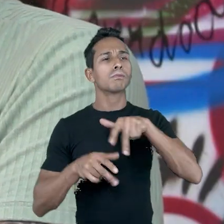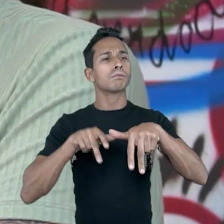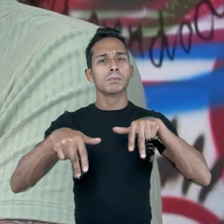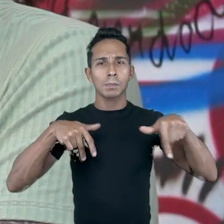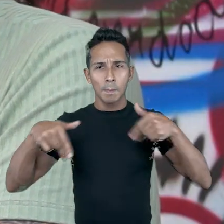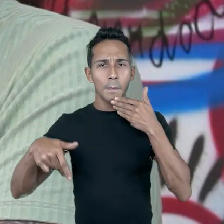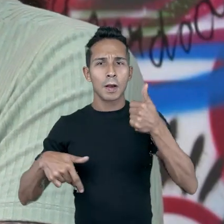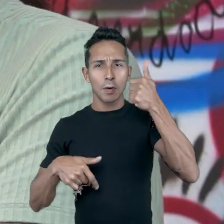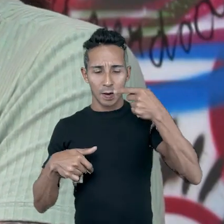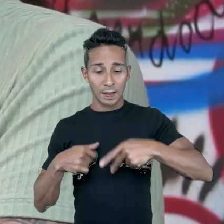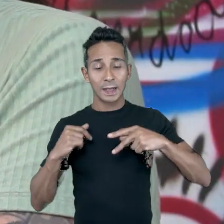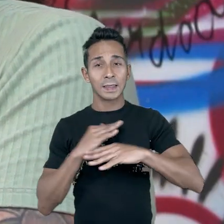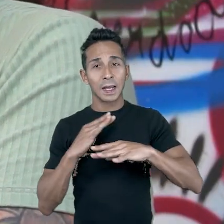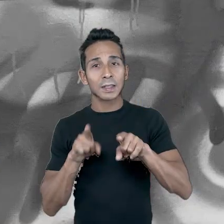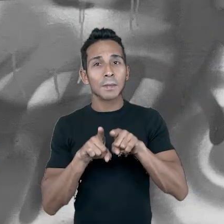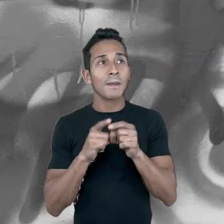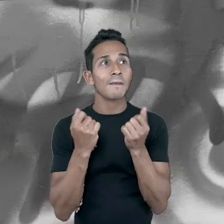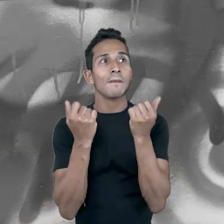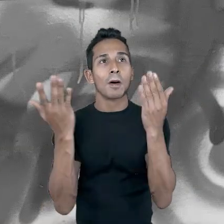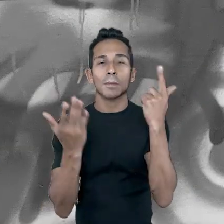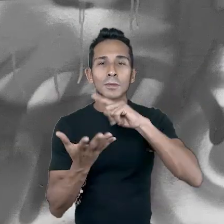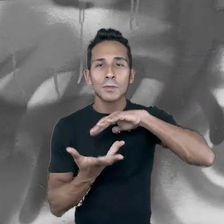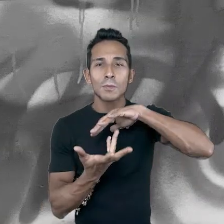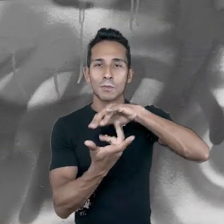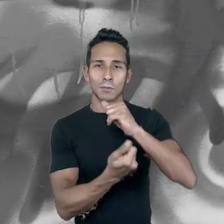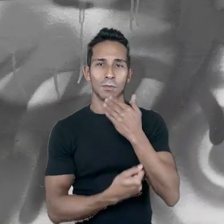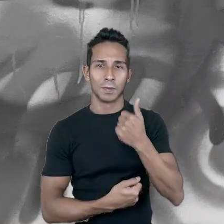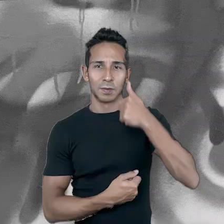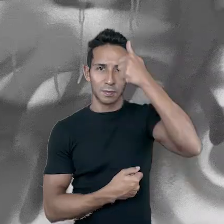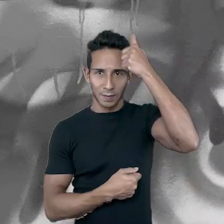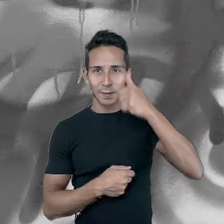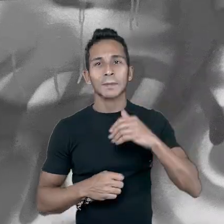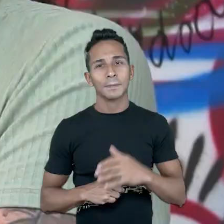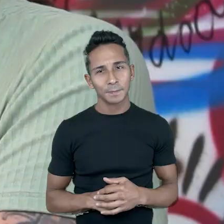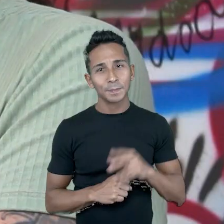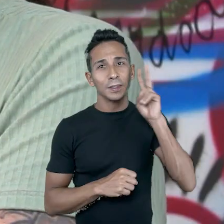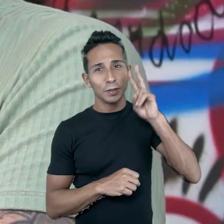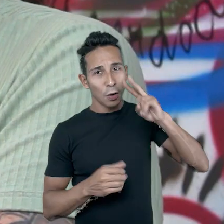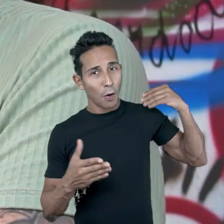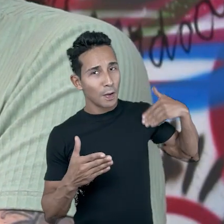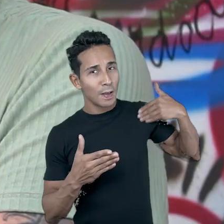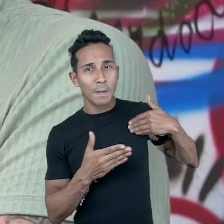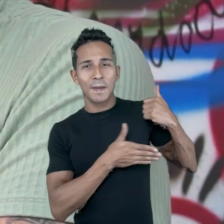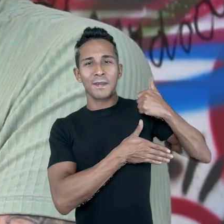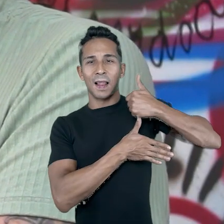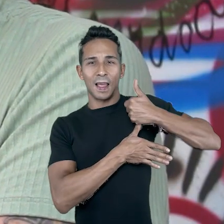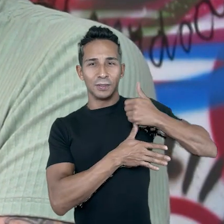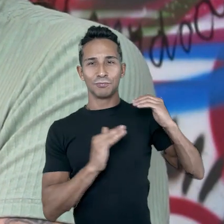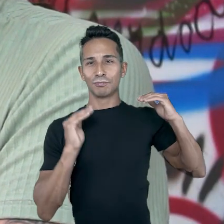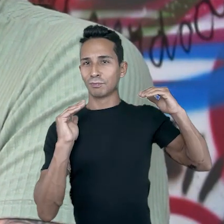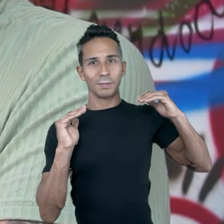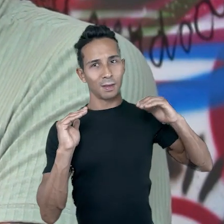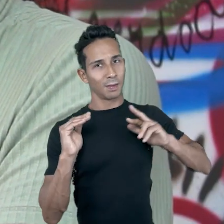espaço melhor dentro da cidade, fora da cidade também, por um mundo melhor, e que vem de uma história também que